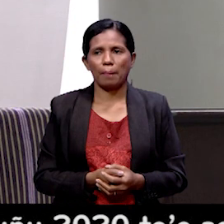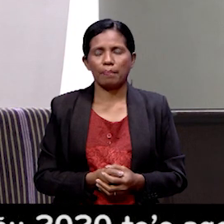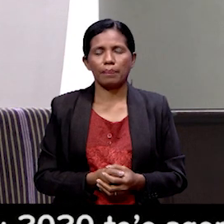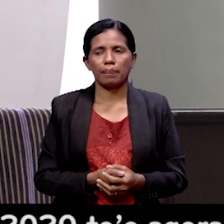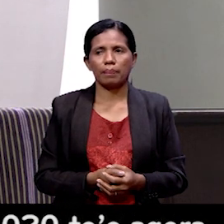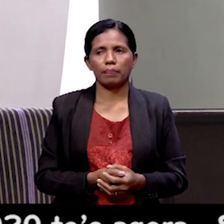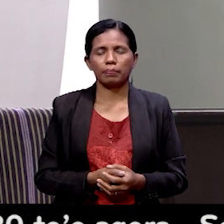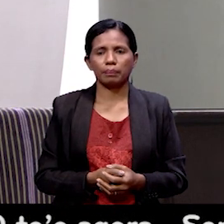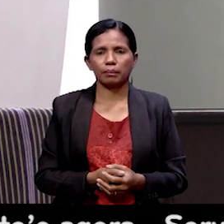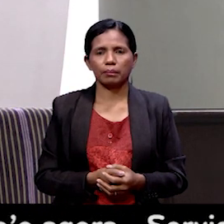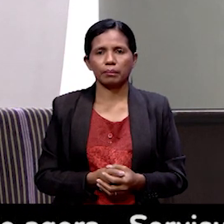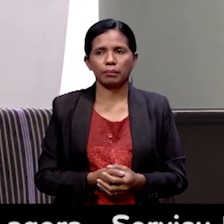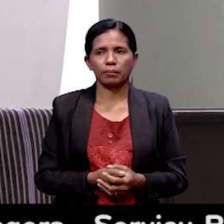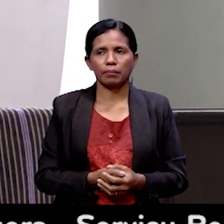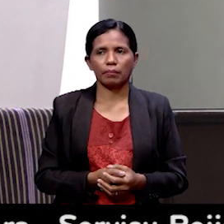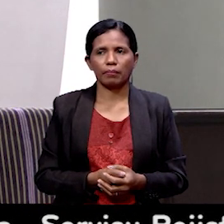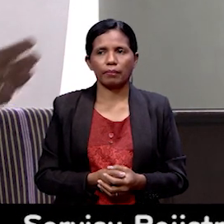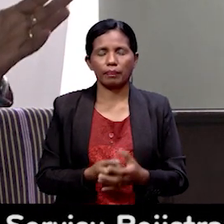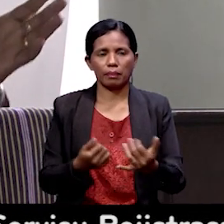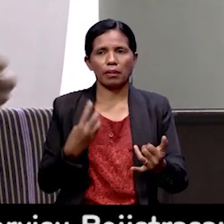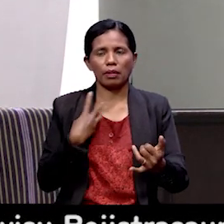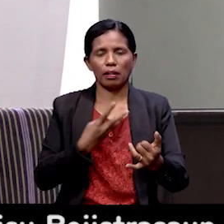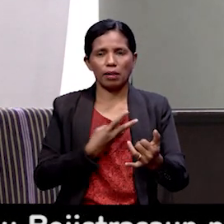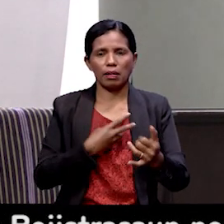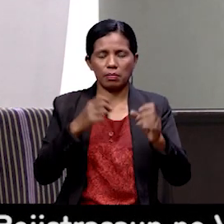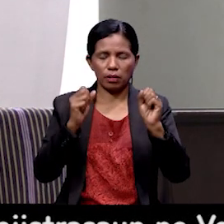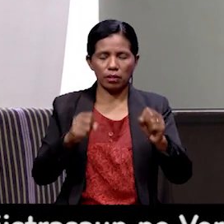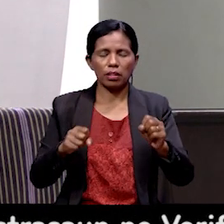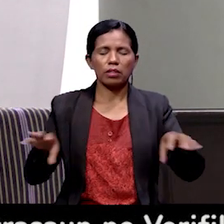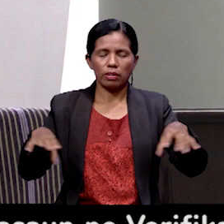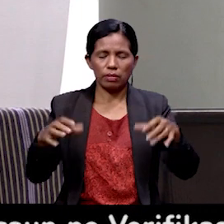do Japão, da generosidade, na vez da contribuição